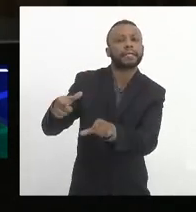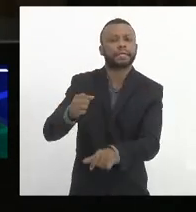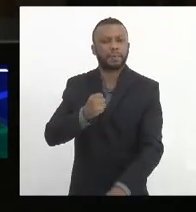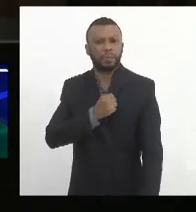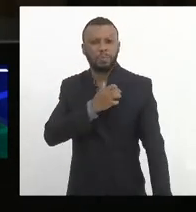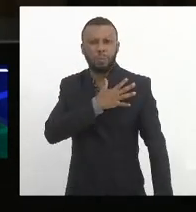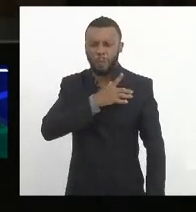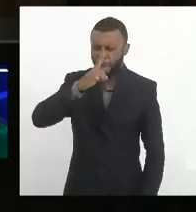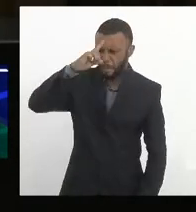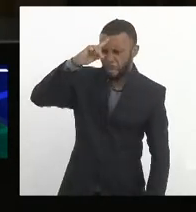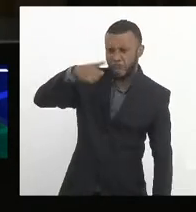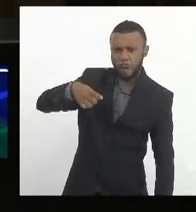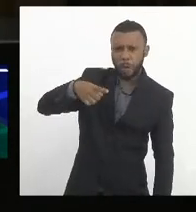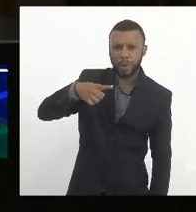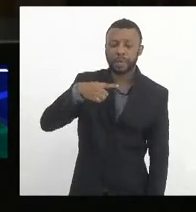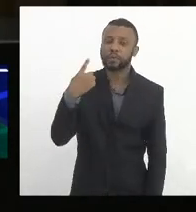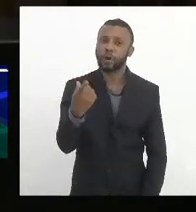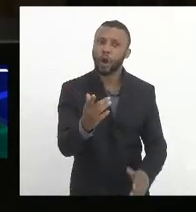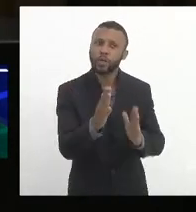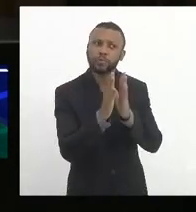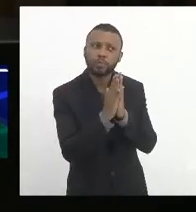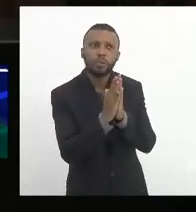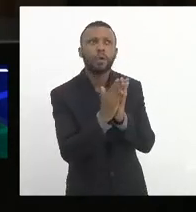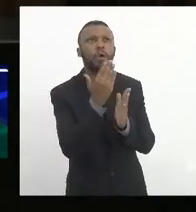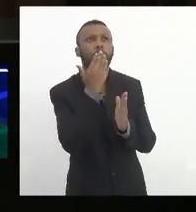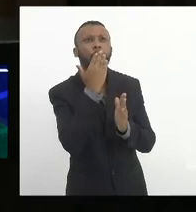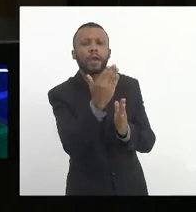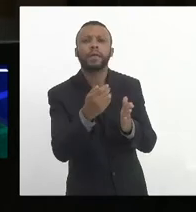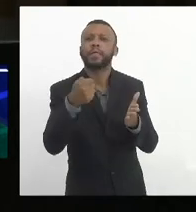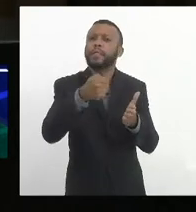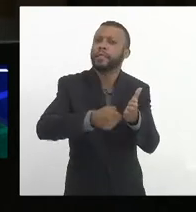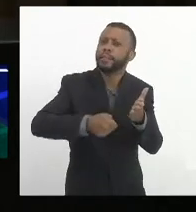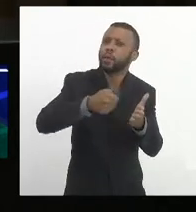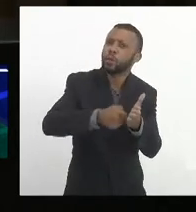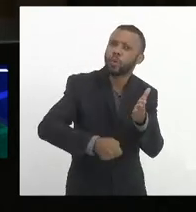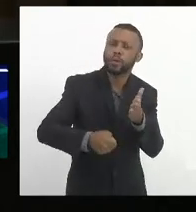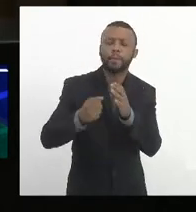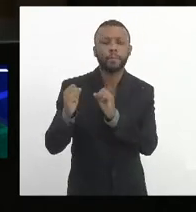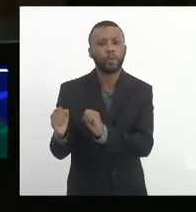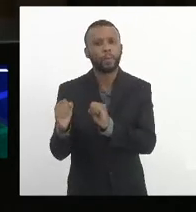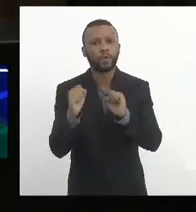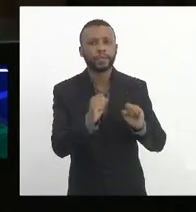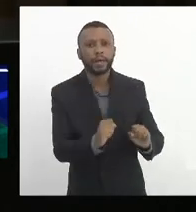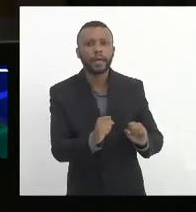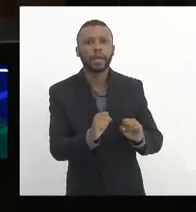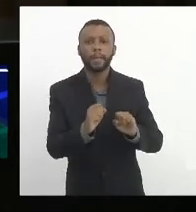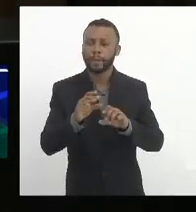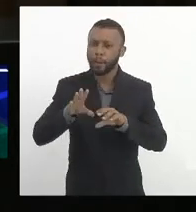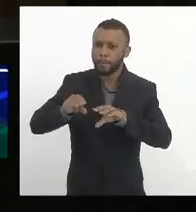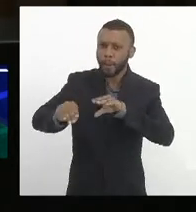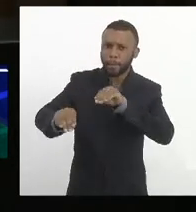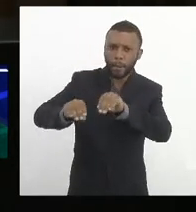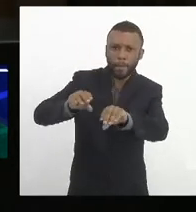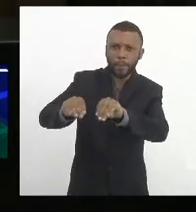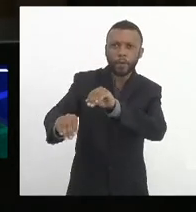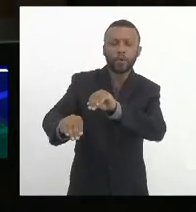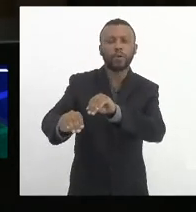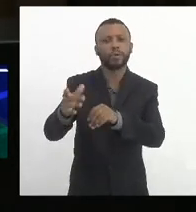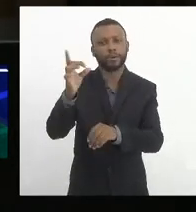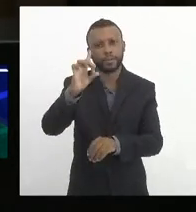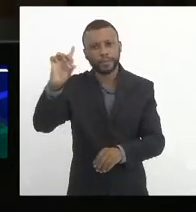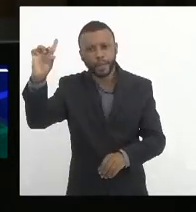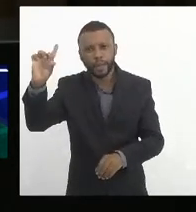e que clamemos nessa luta pelo poder e pela intervenção da Santíssima Trindade